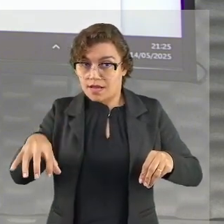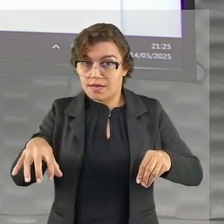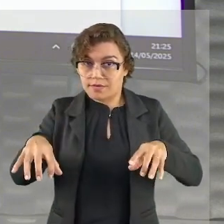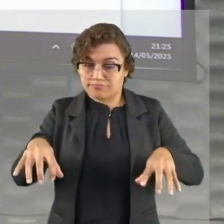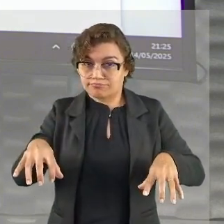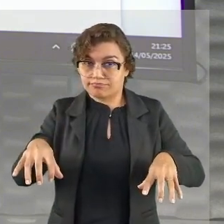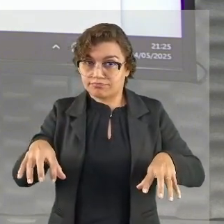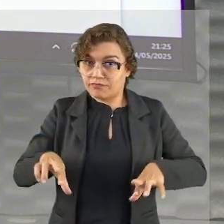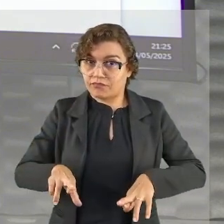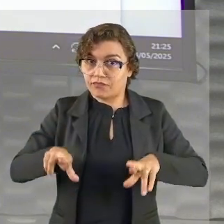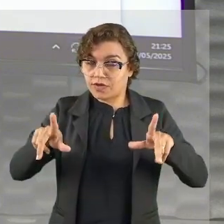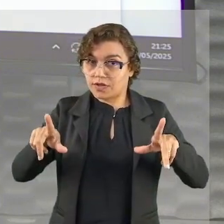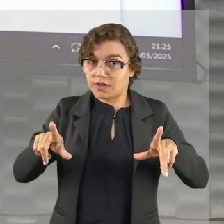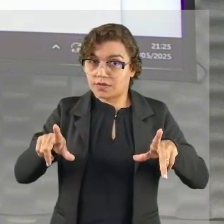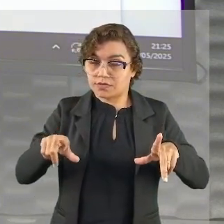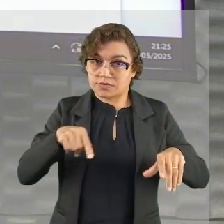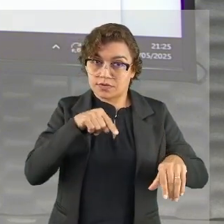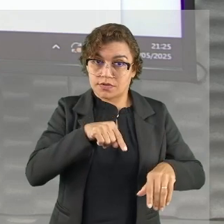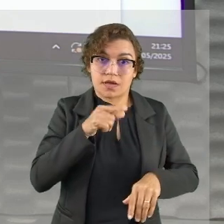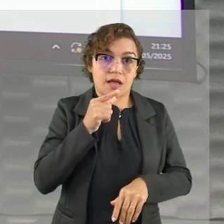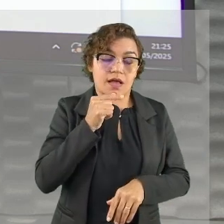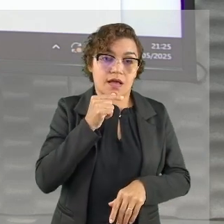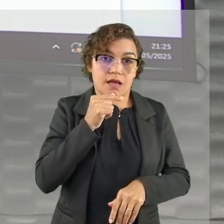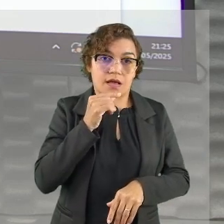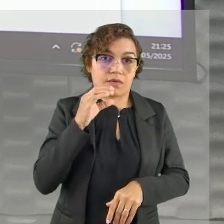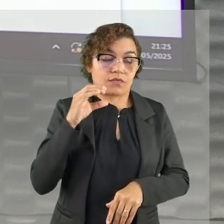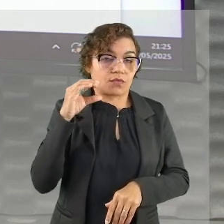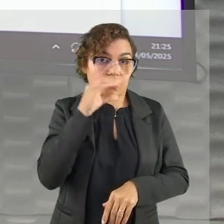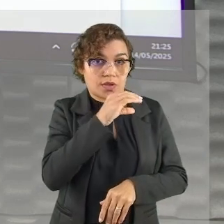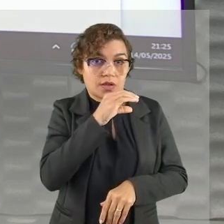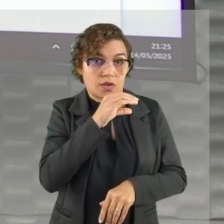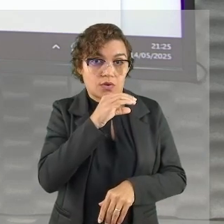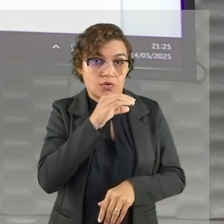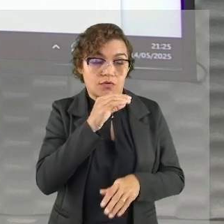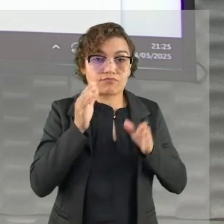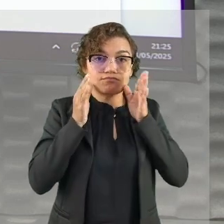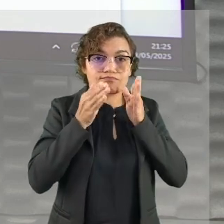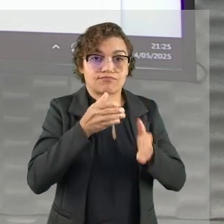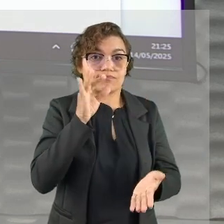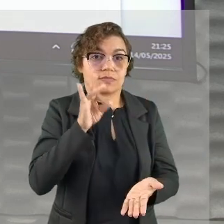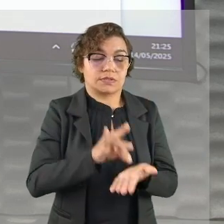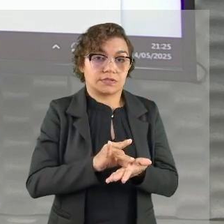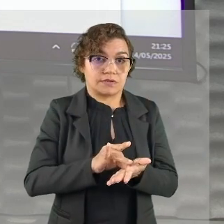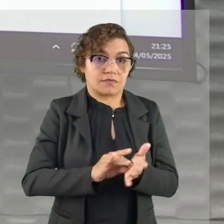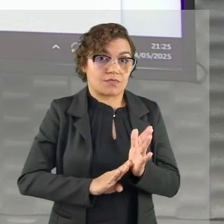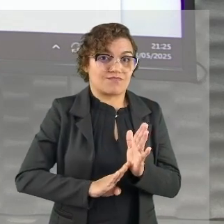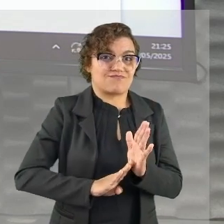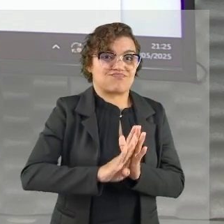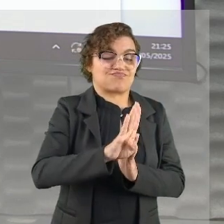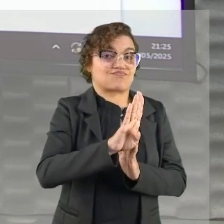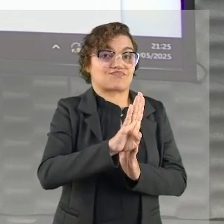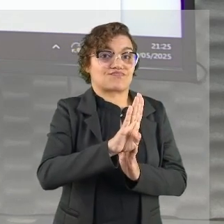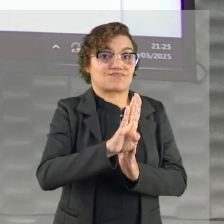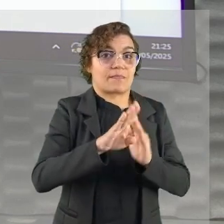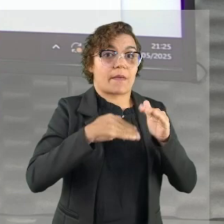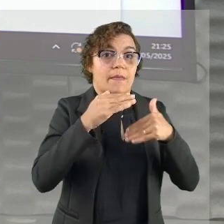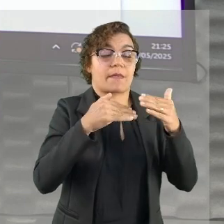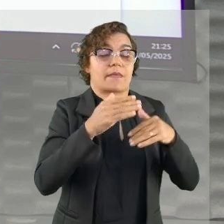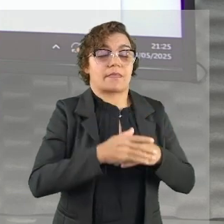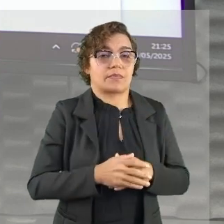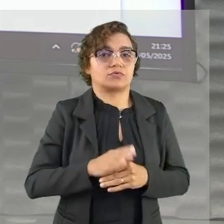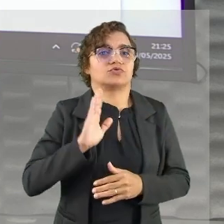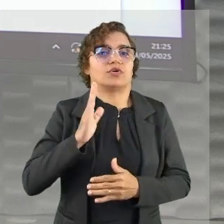diferentes. A água tem um calor específico alto. O que isso significa? Já vimos em